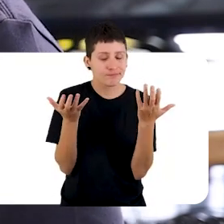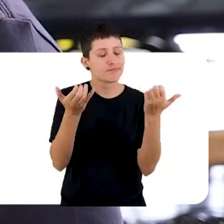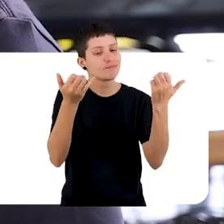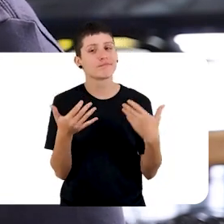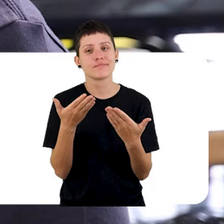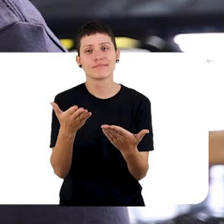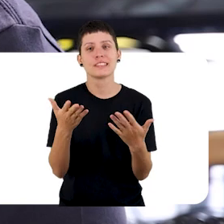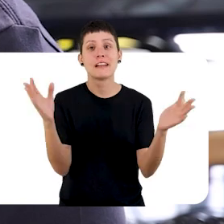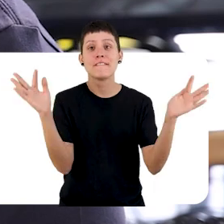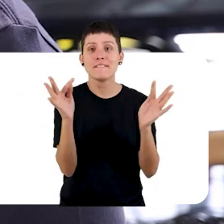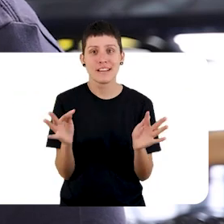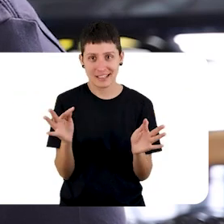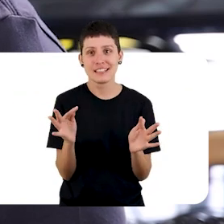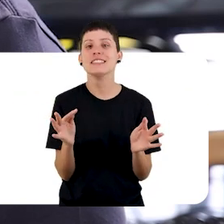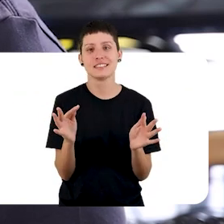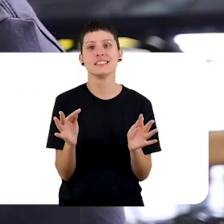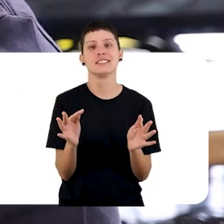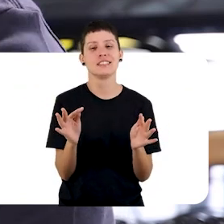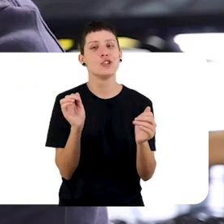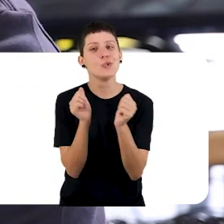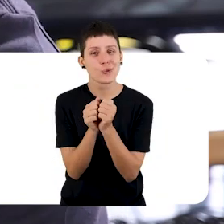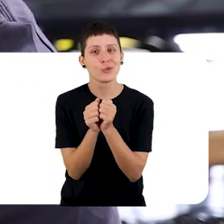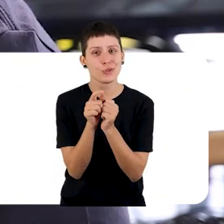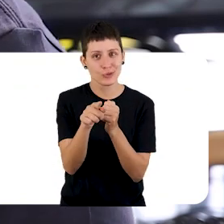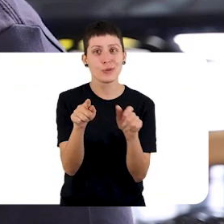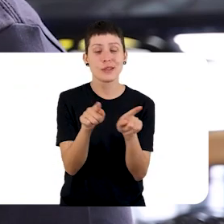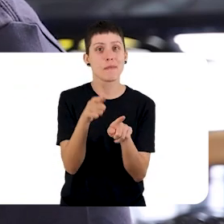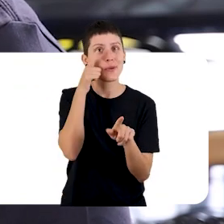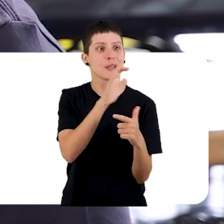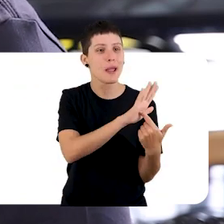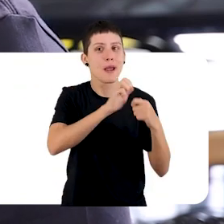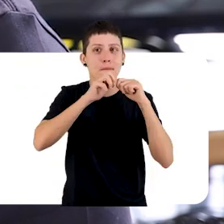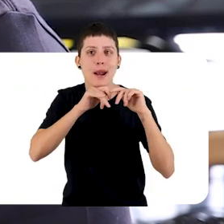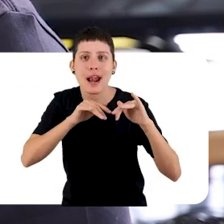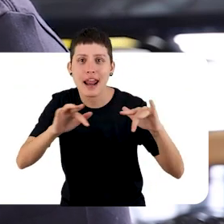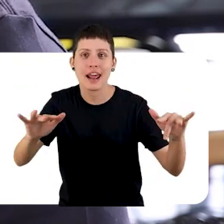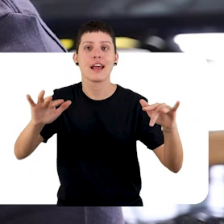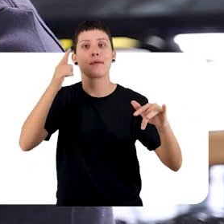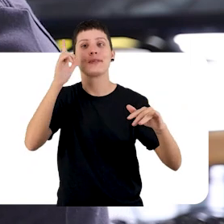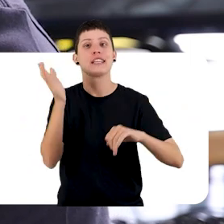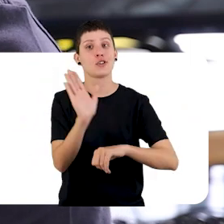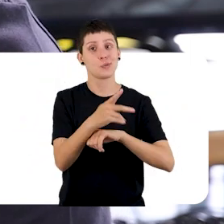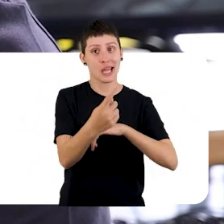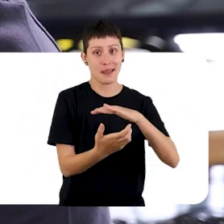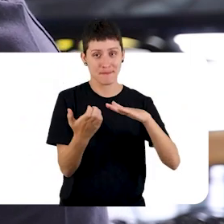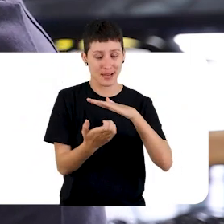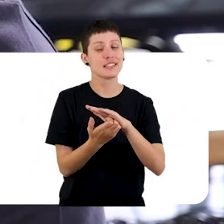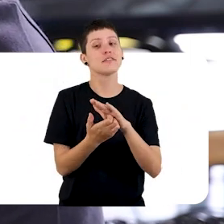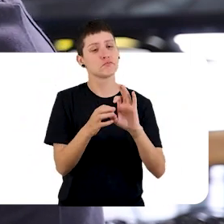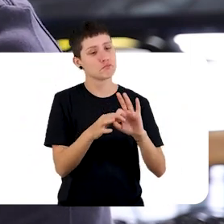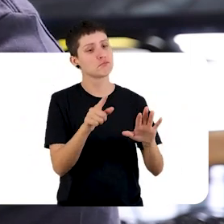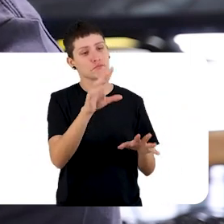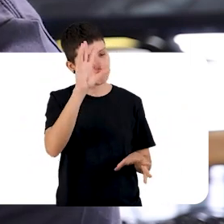feliz de levar essa história. Obrigado. De estar contribuindo com a sua empresa. E vou deixar você fazer agora